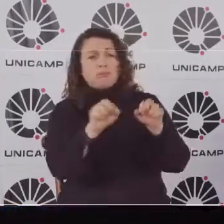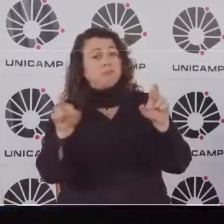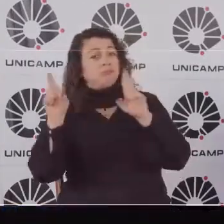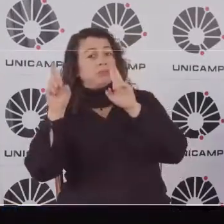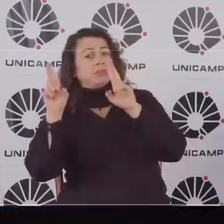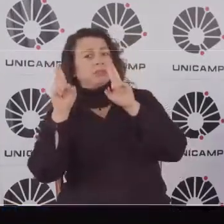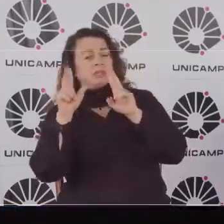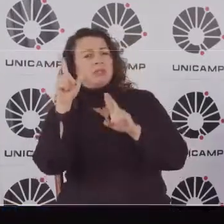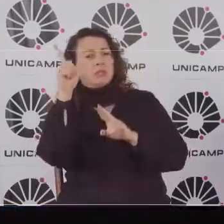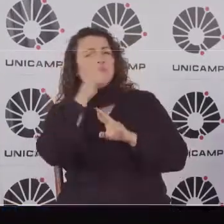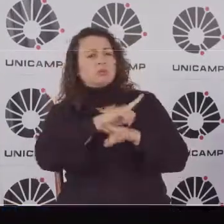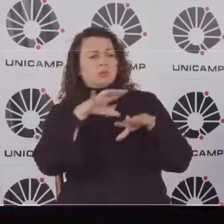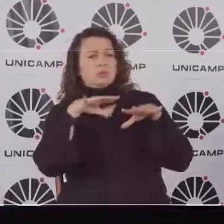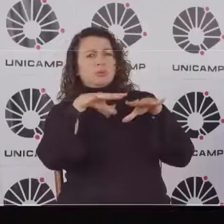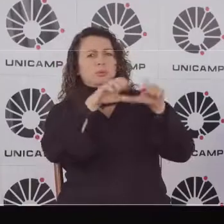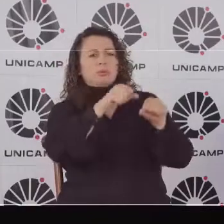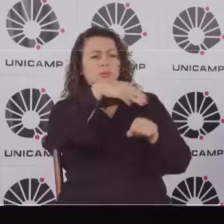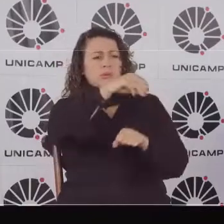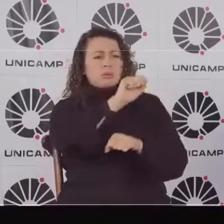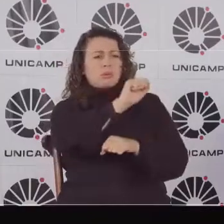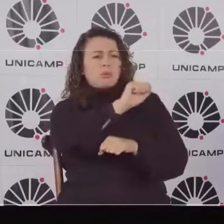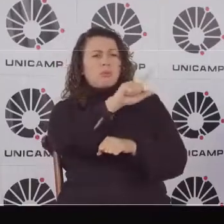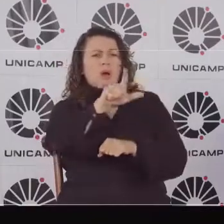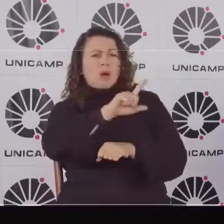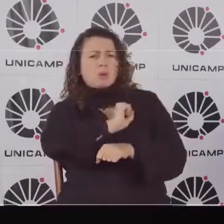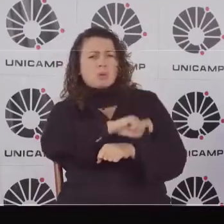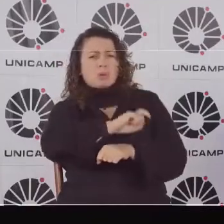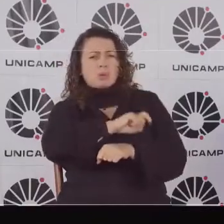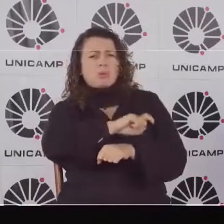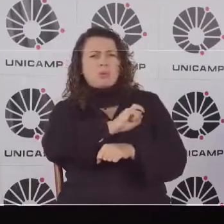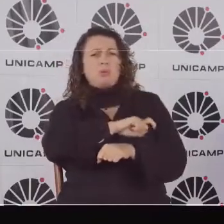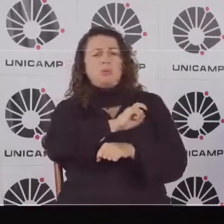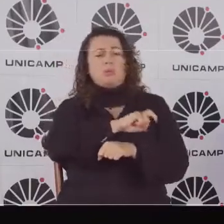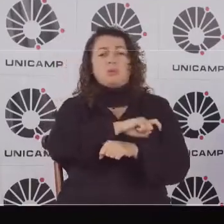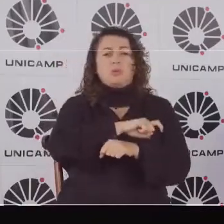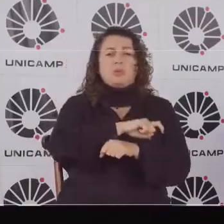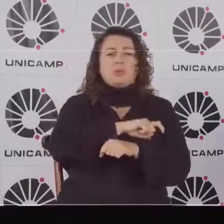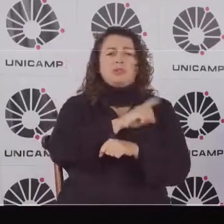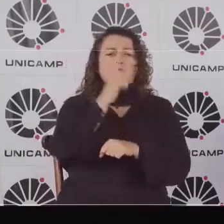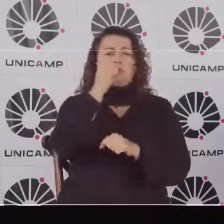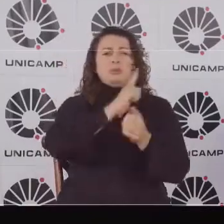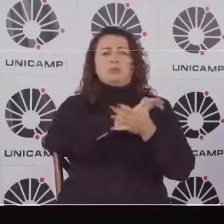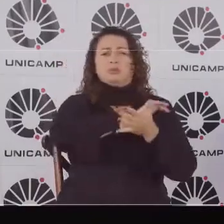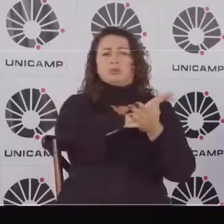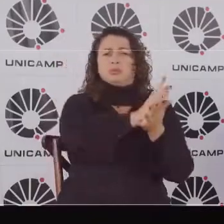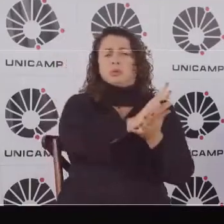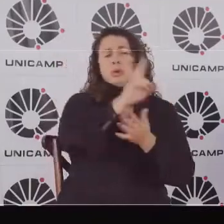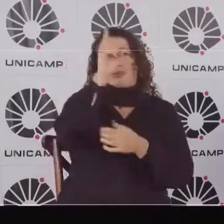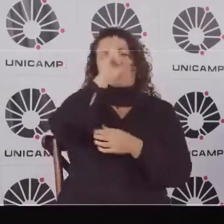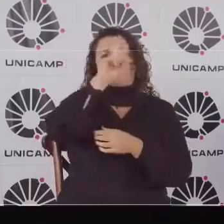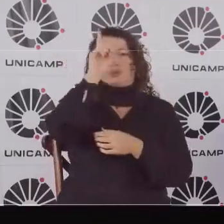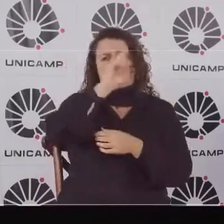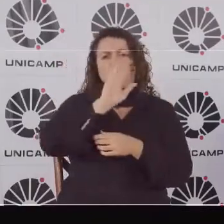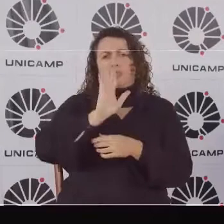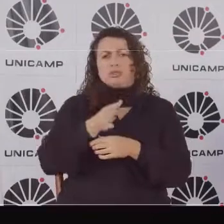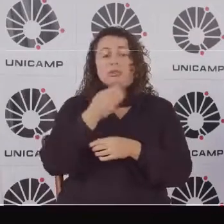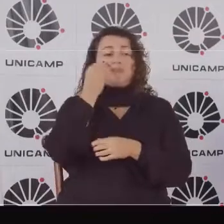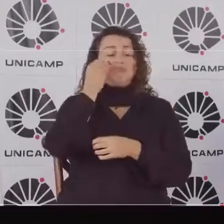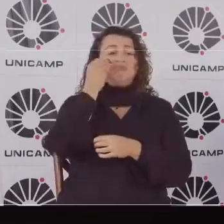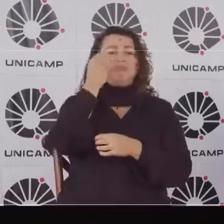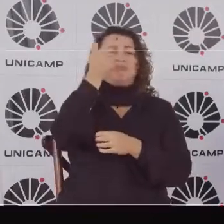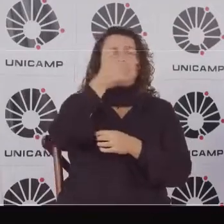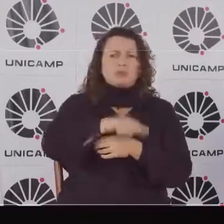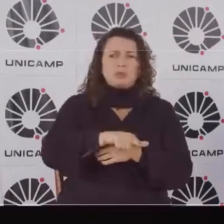esperança derrubar a em sanidade e perversa já uma vez derrotada na história e que é